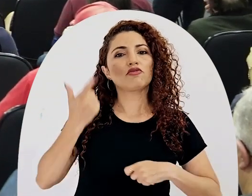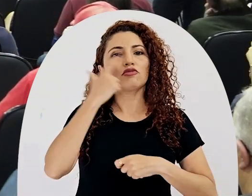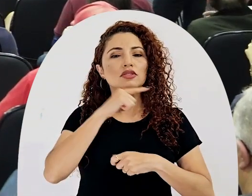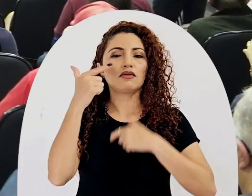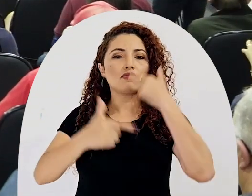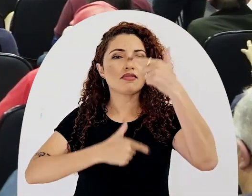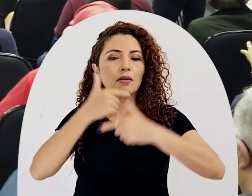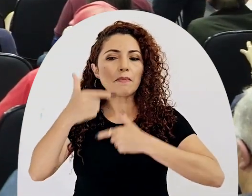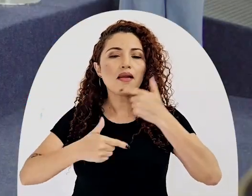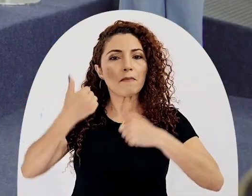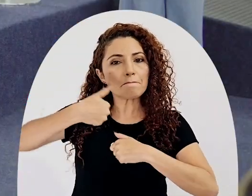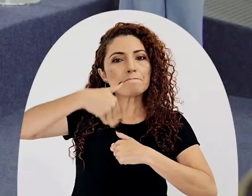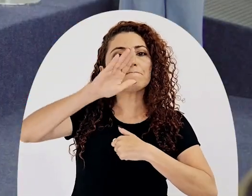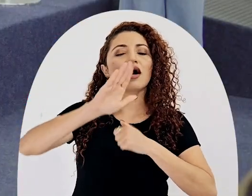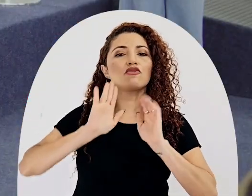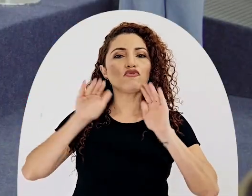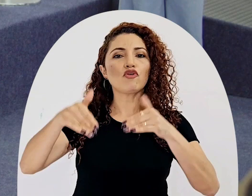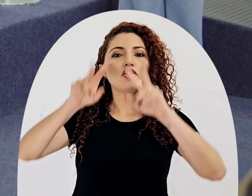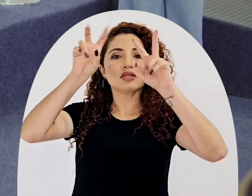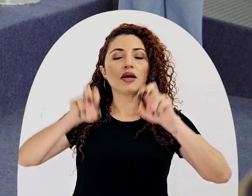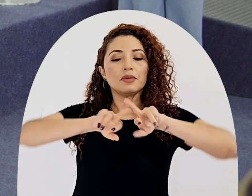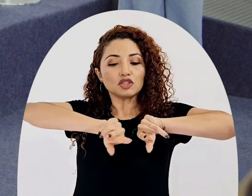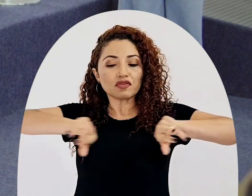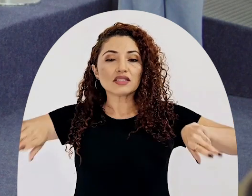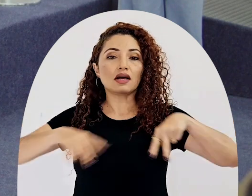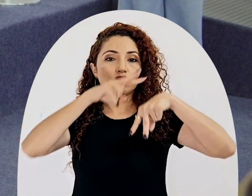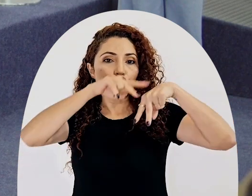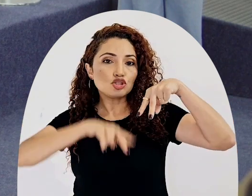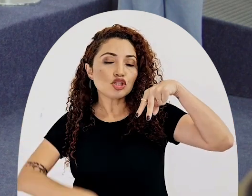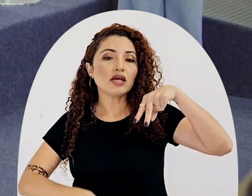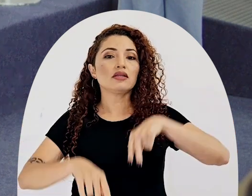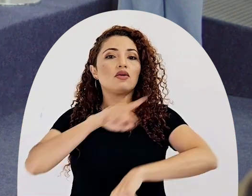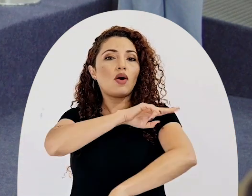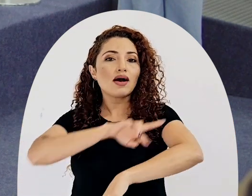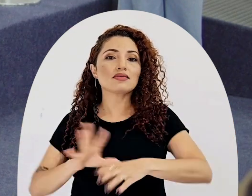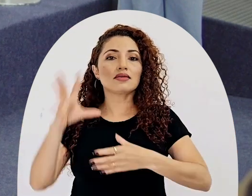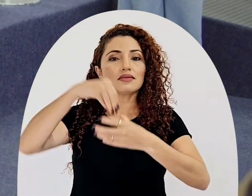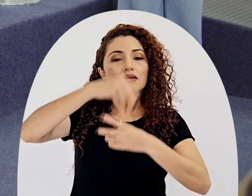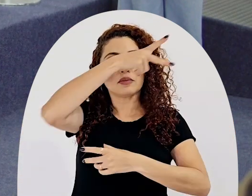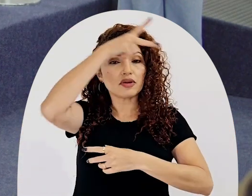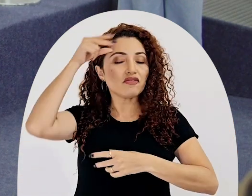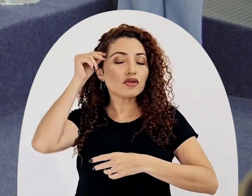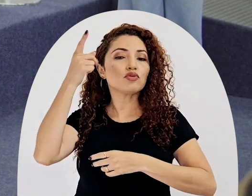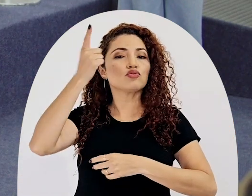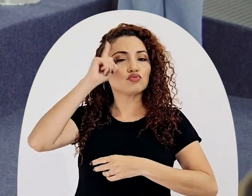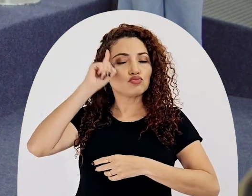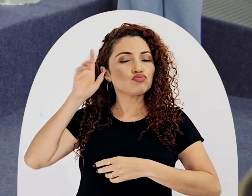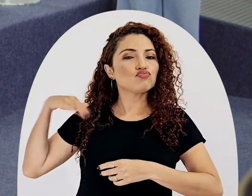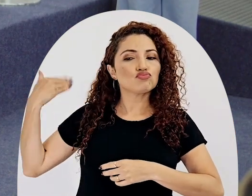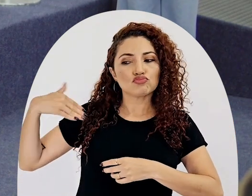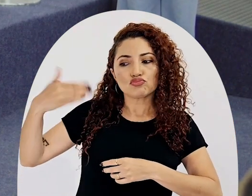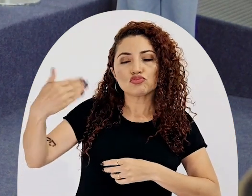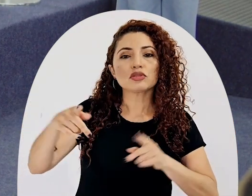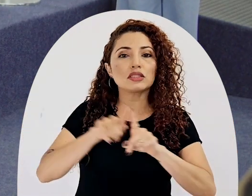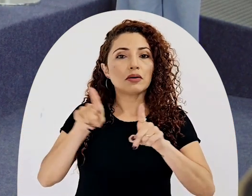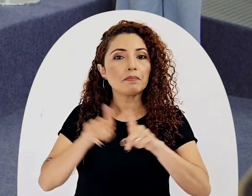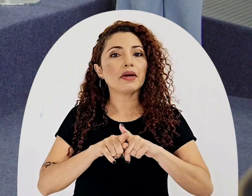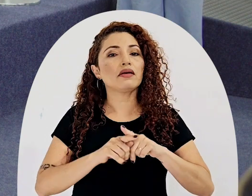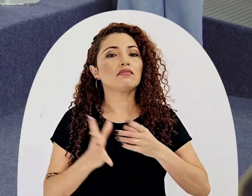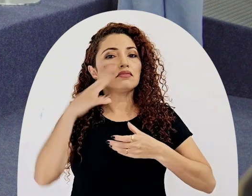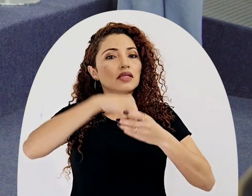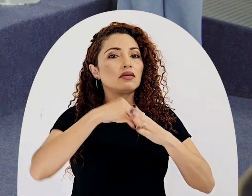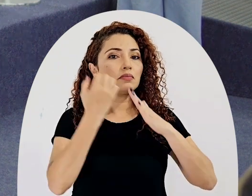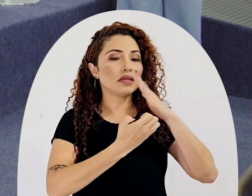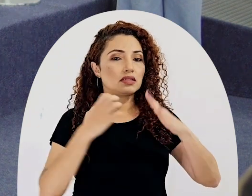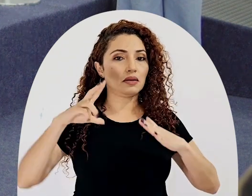com as questões de diversidade, de gênero e de raça dentro da prefeitura, no dia a dia de vocês e também no ambiente privado.